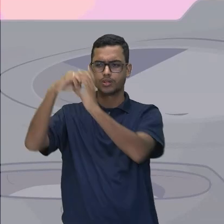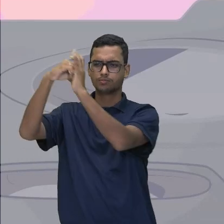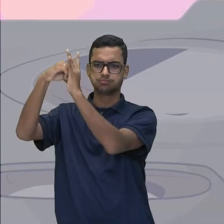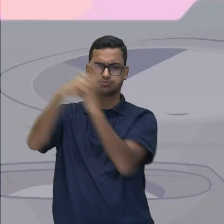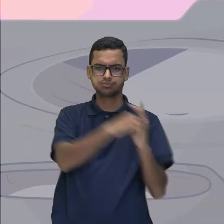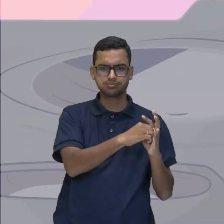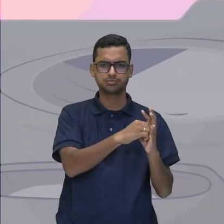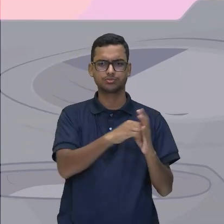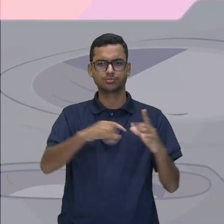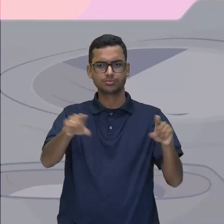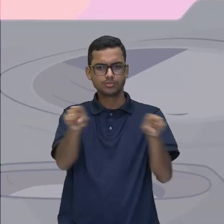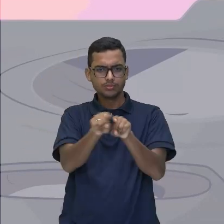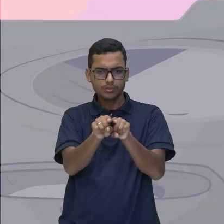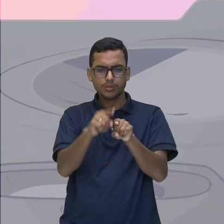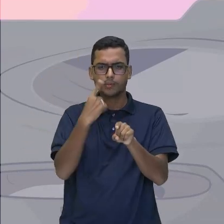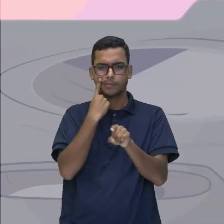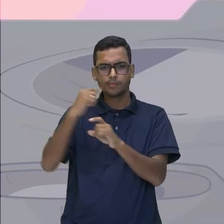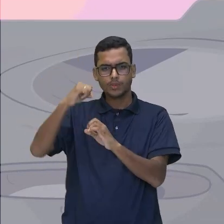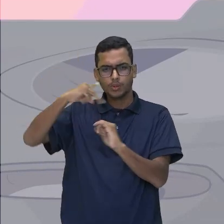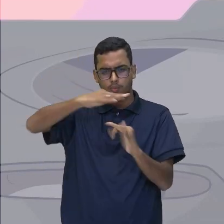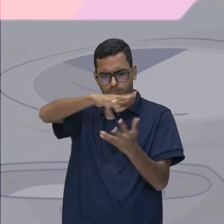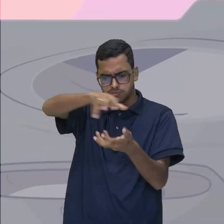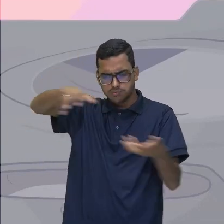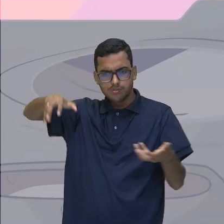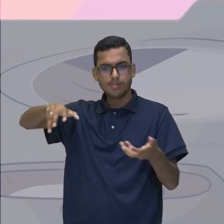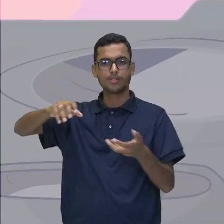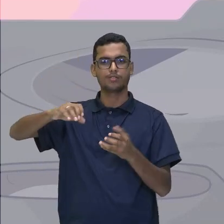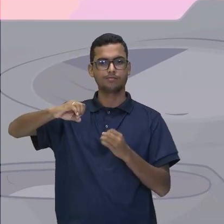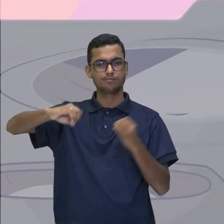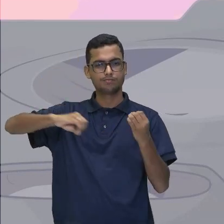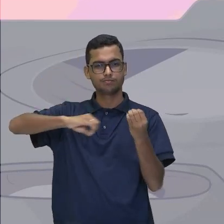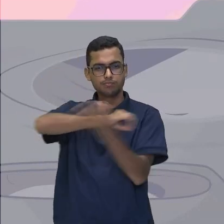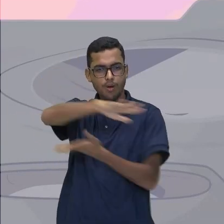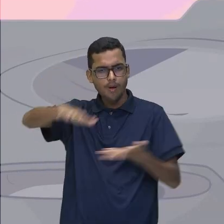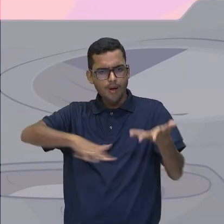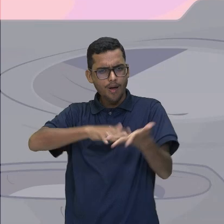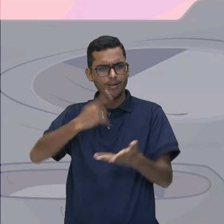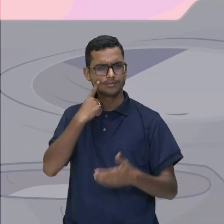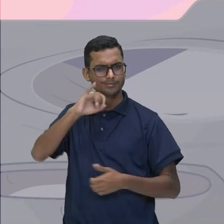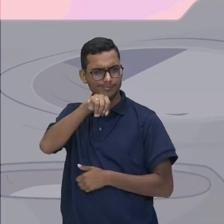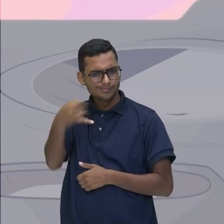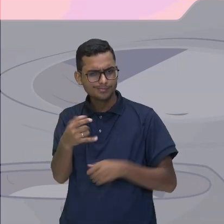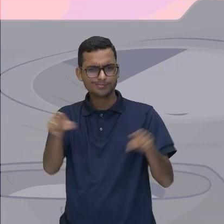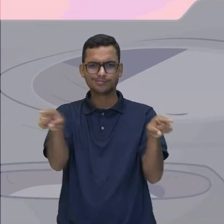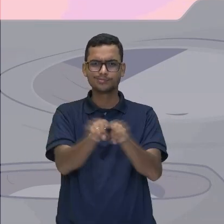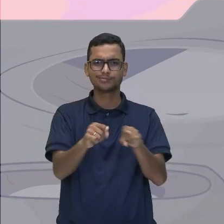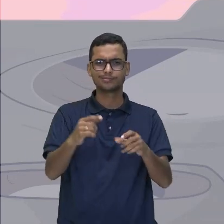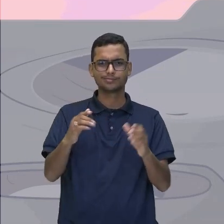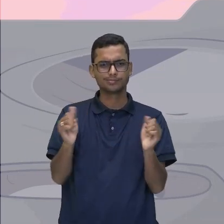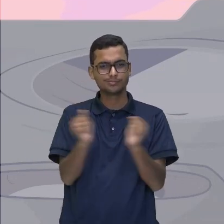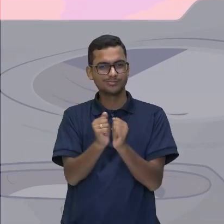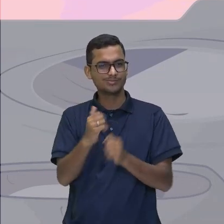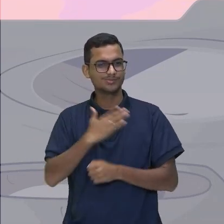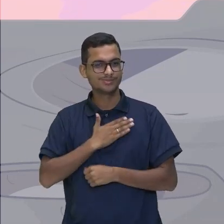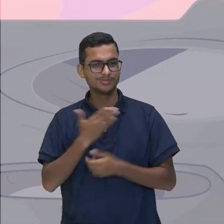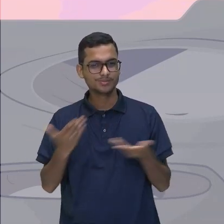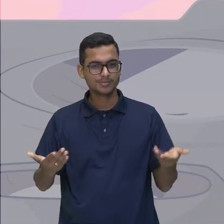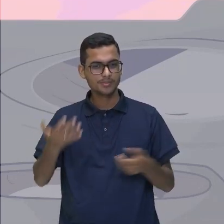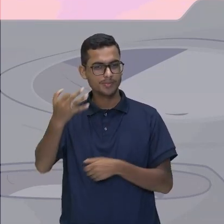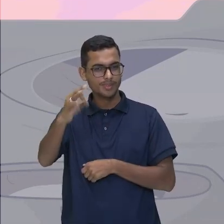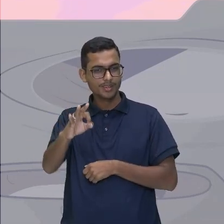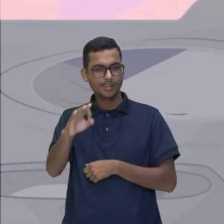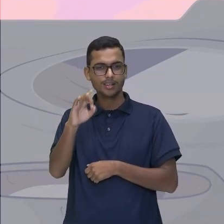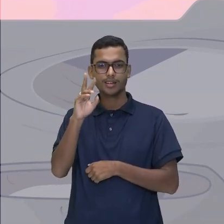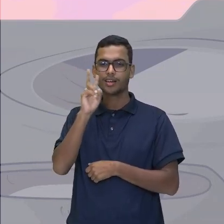New planets! Uau! E aí, estão curtindo junto comigo também? Bem, vocês acabaram de